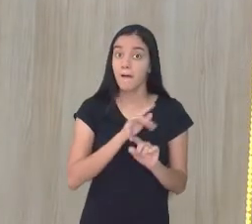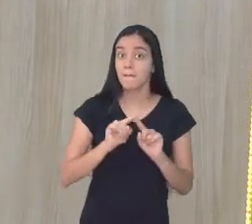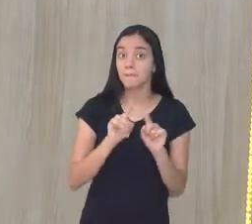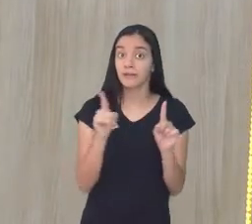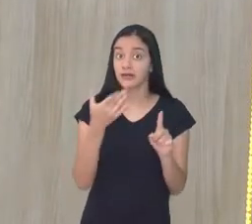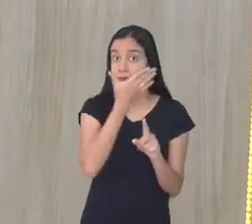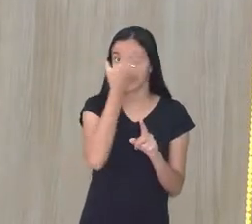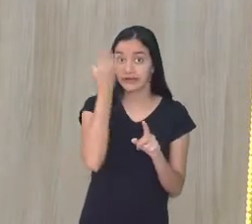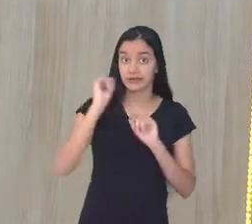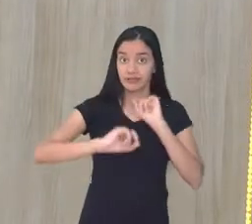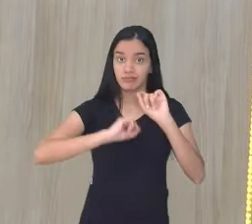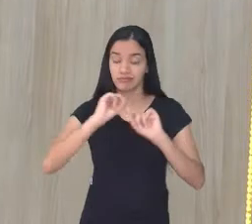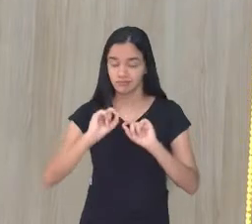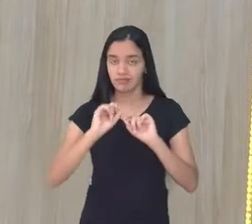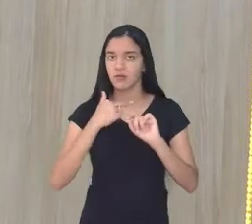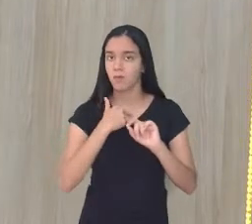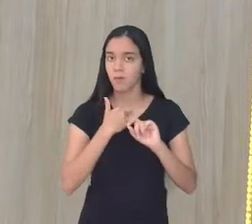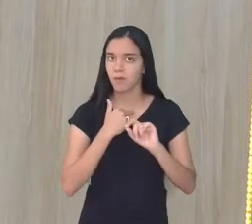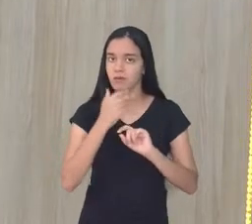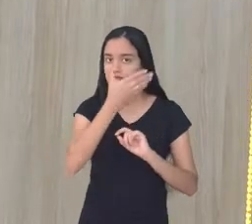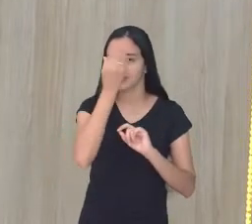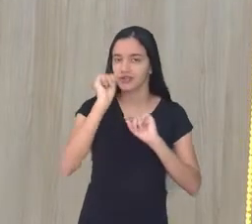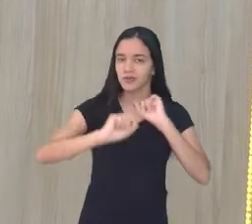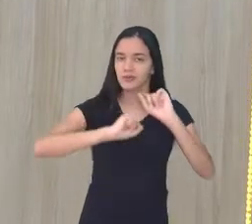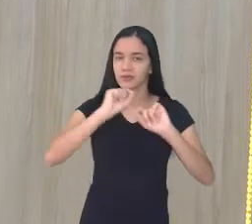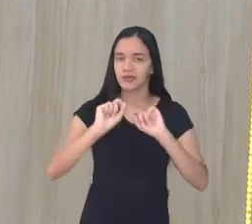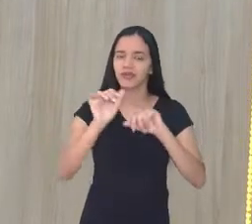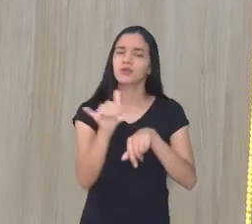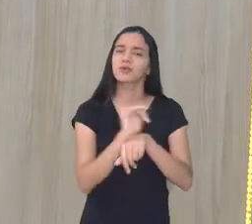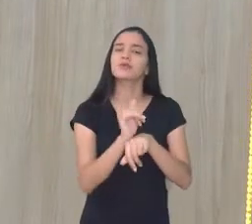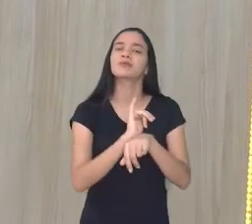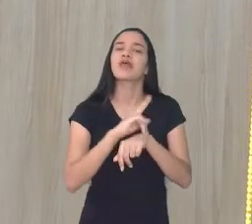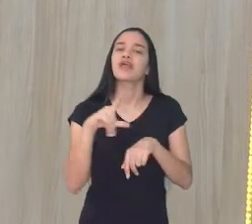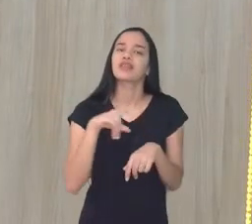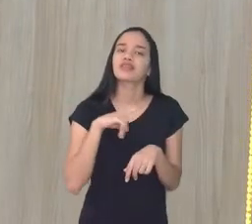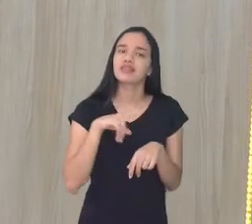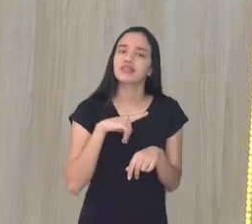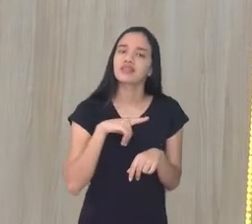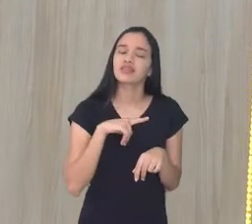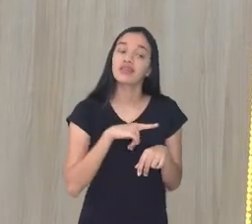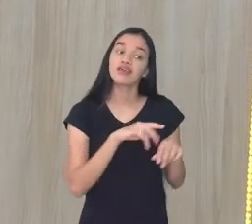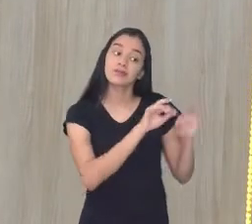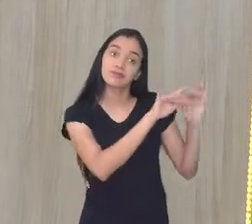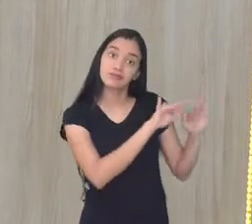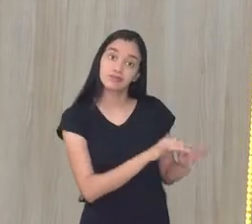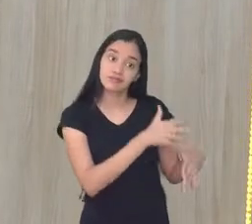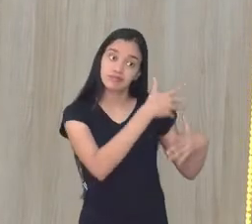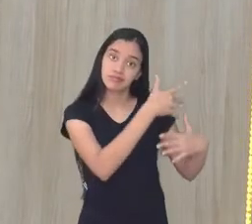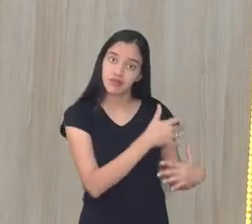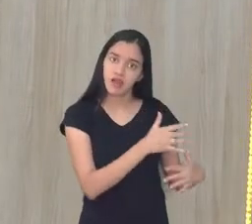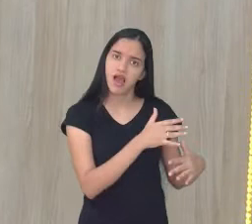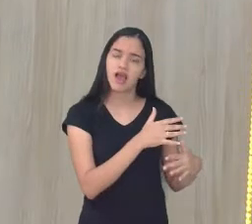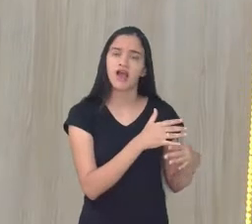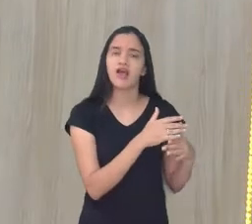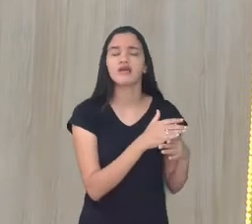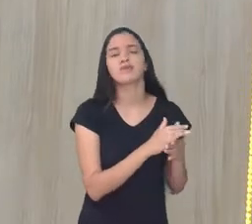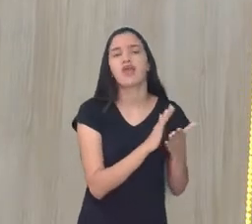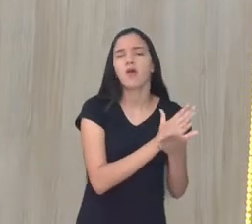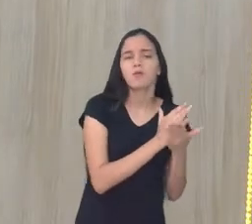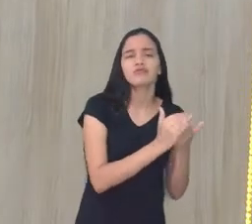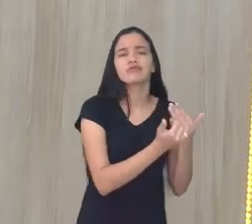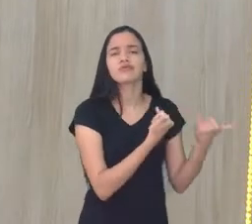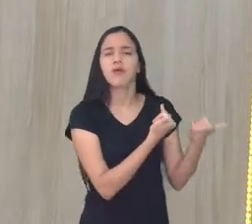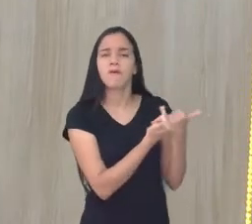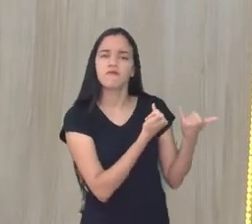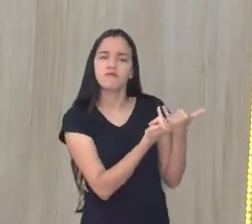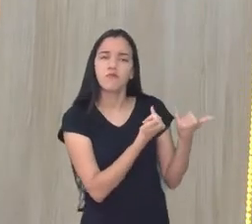que também lá no YouTube vocês têm como colocar no chat lá, olha, algumas informações, dizendo o nome de